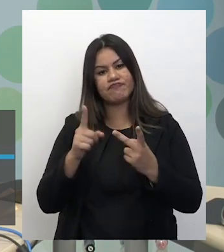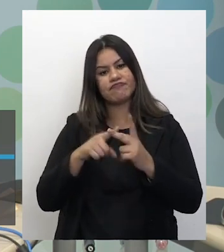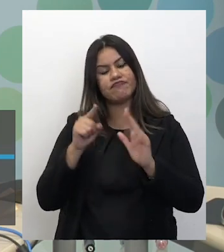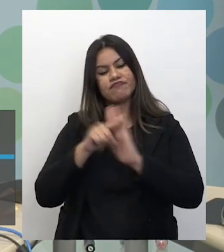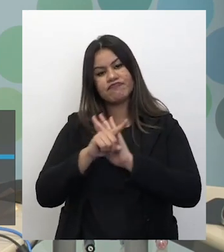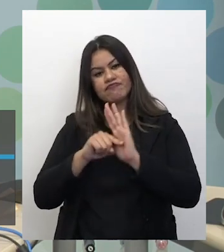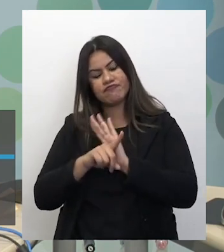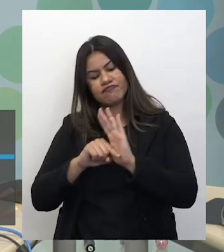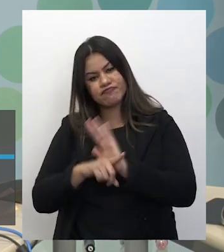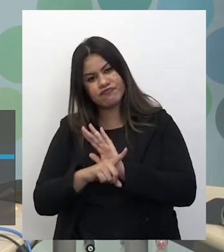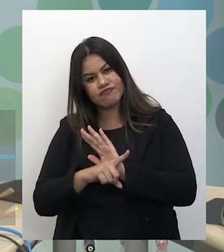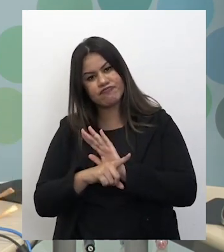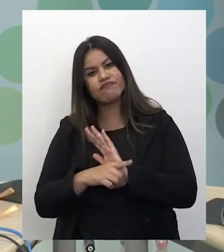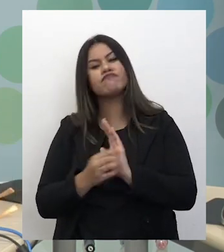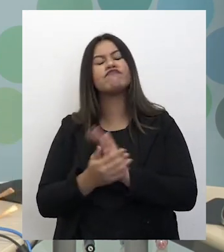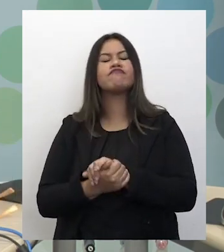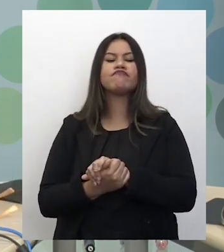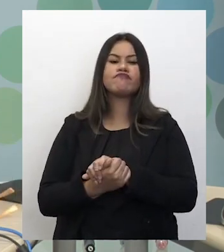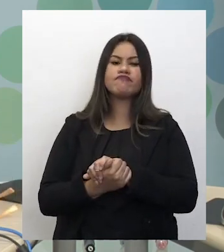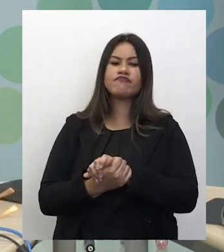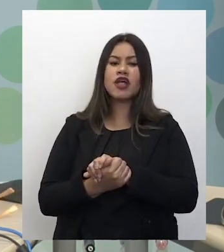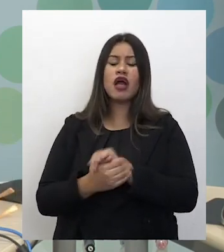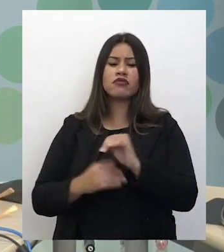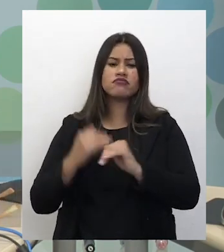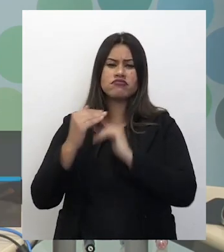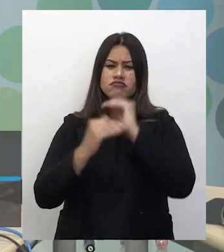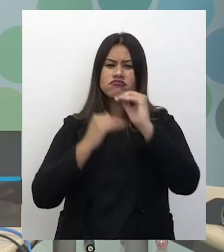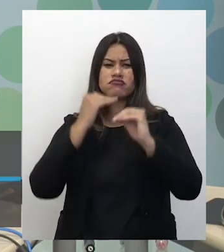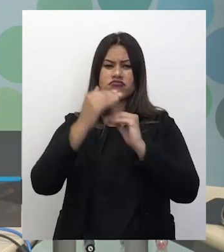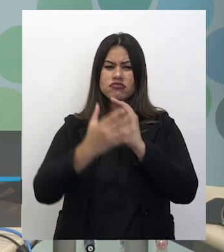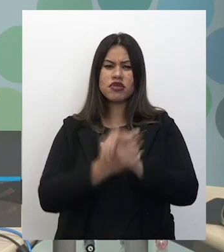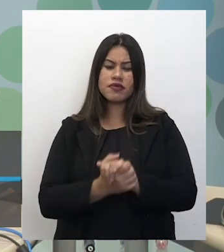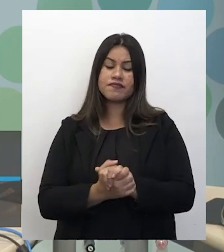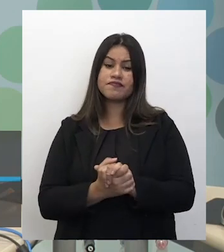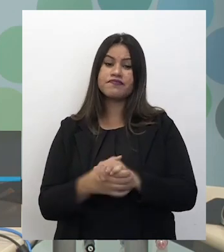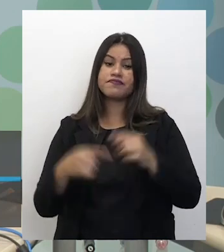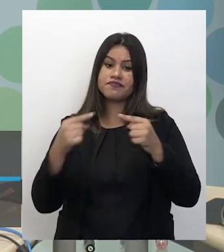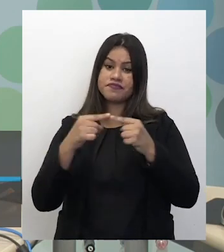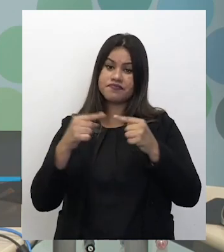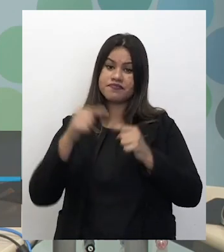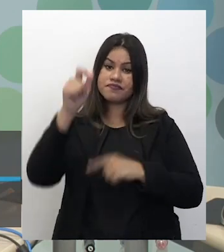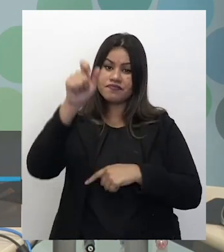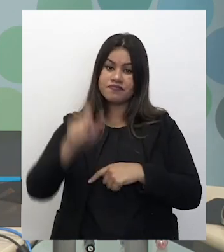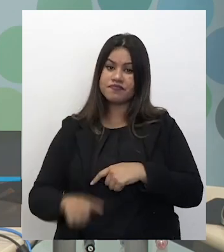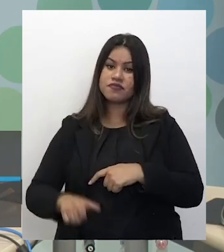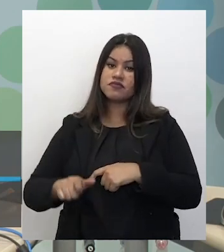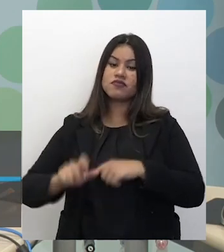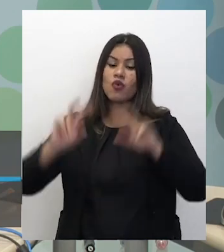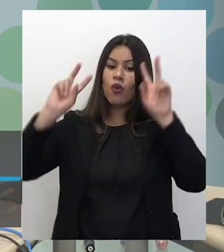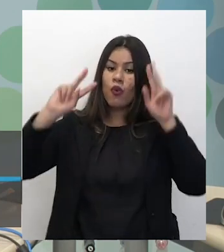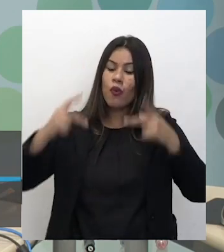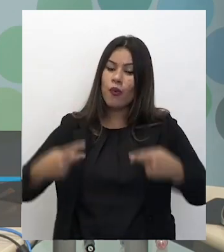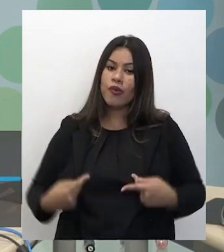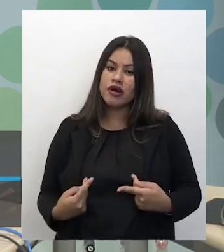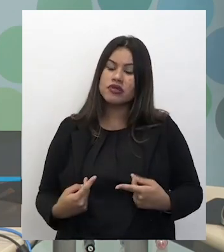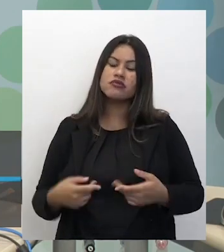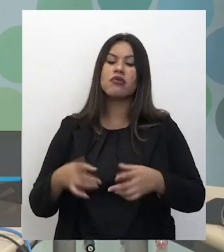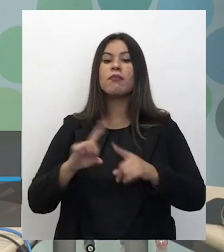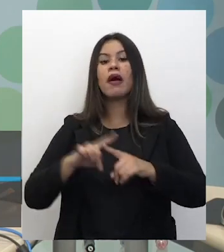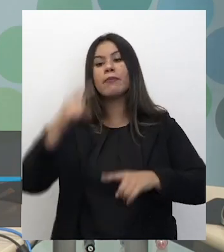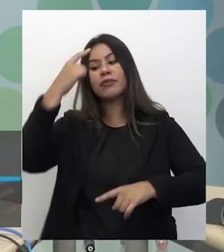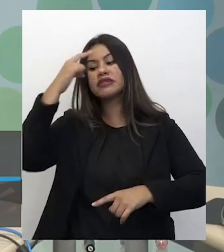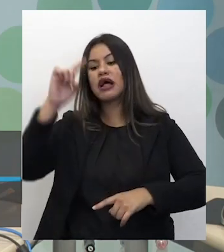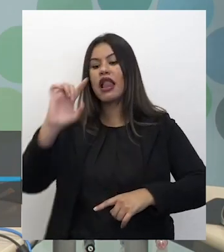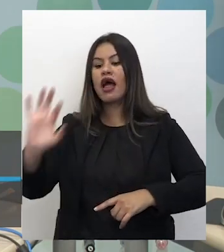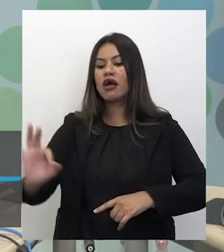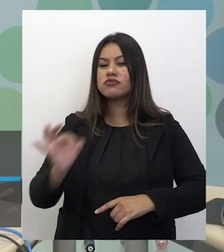exames, enfim. Isso falando para o ser humano. Se a gente considerar isso para as plantas, para